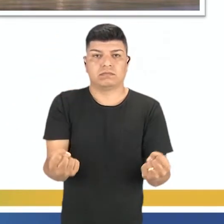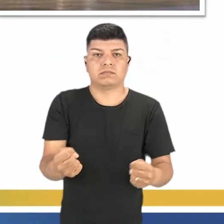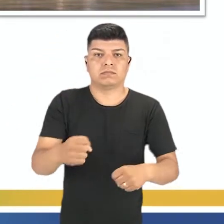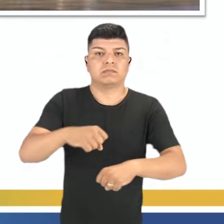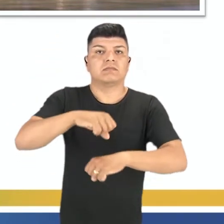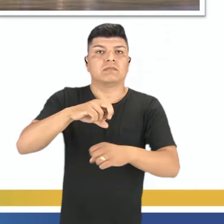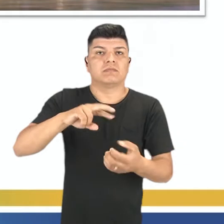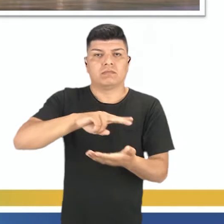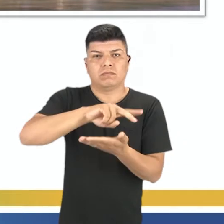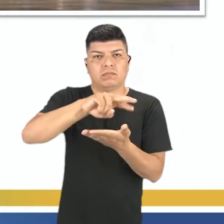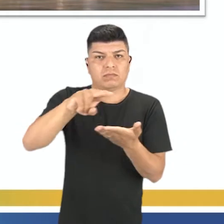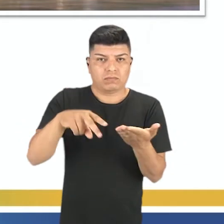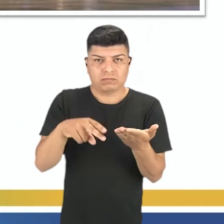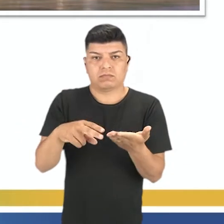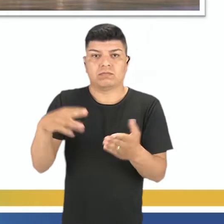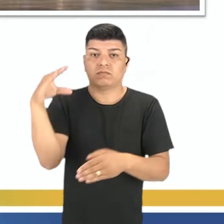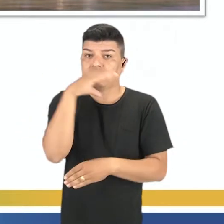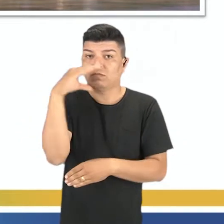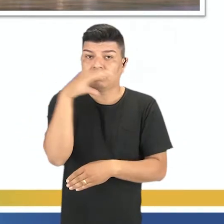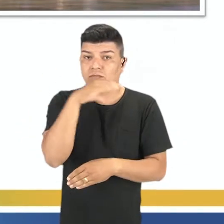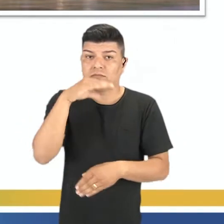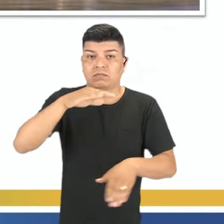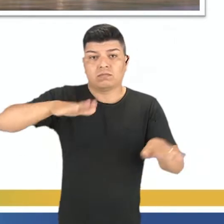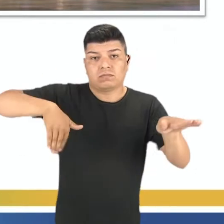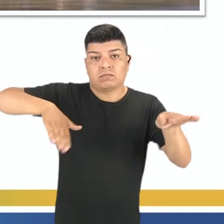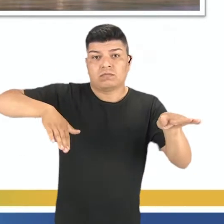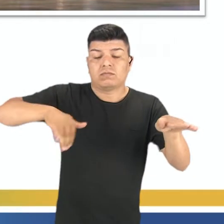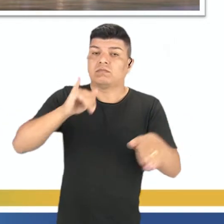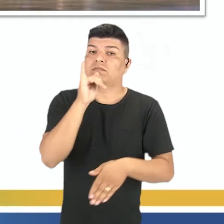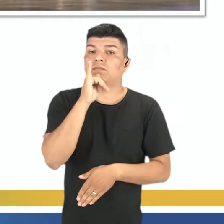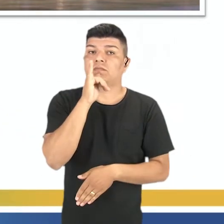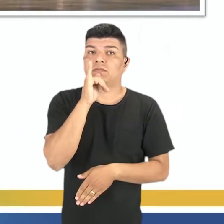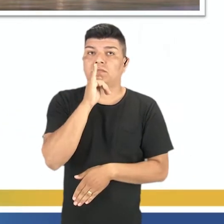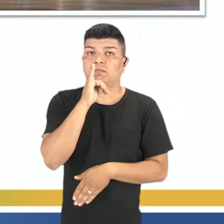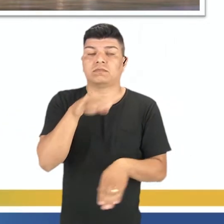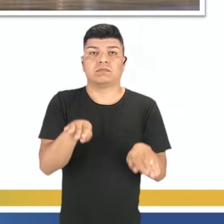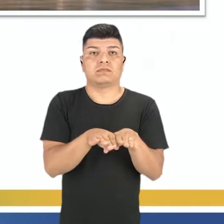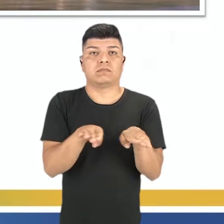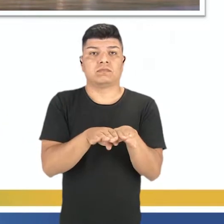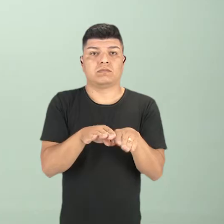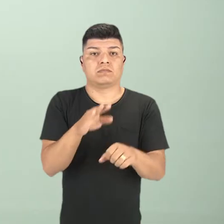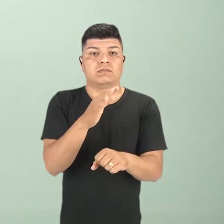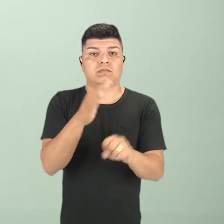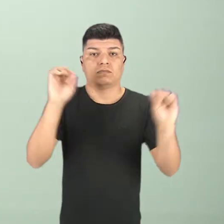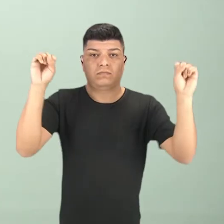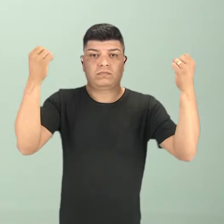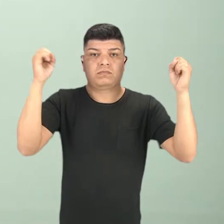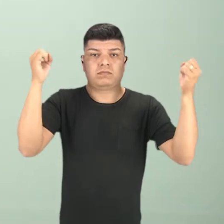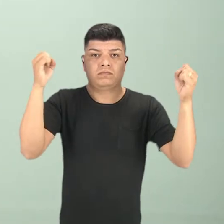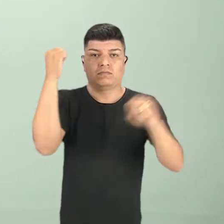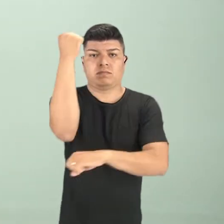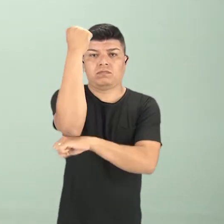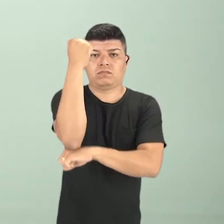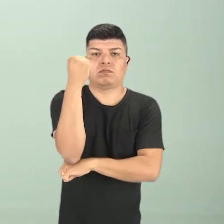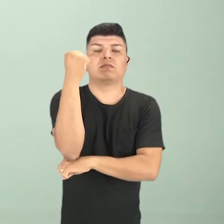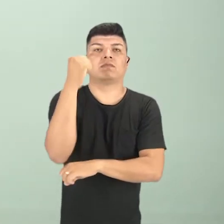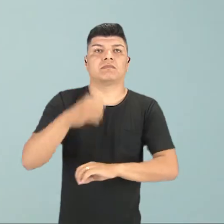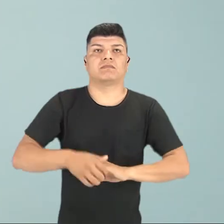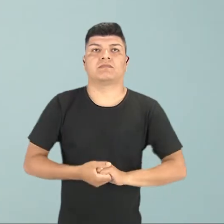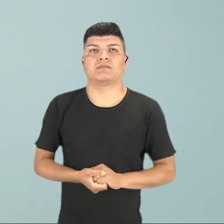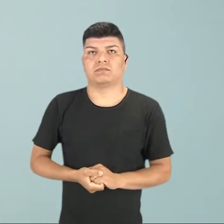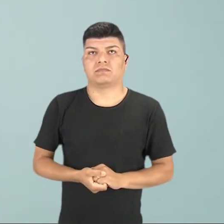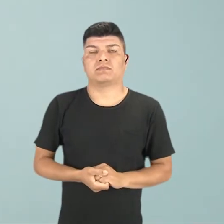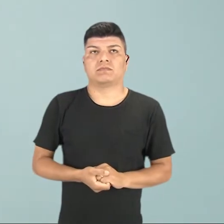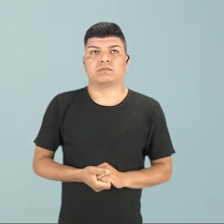artística e provas de velocidade de natação são exemplos de exercícios que trabalham a resistência anaeróbica.